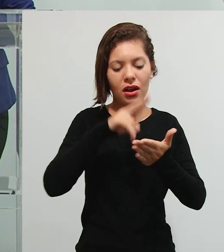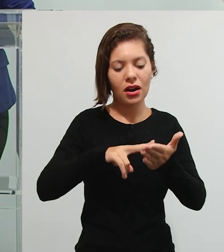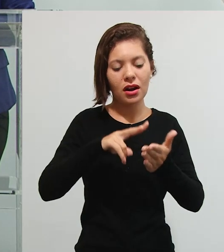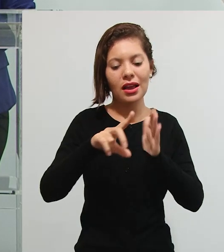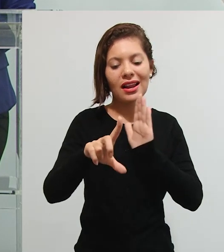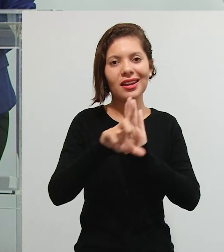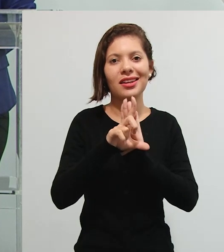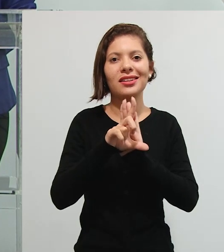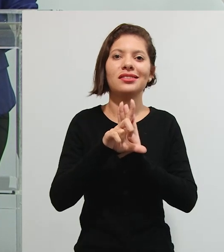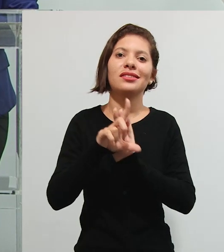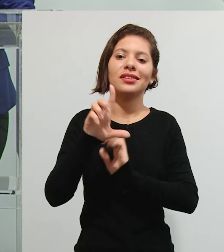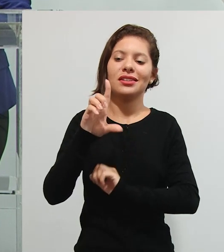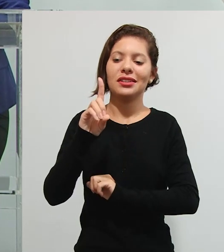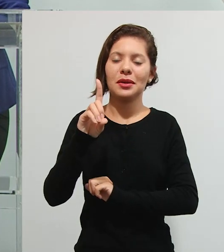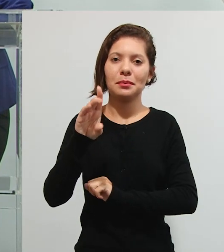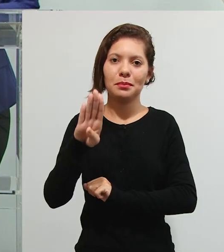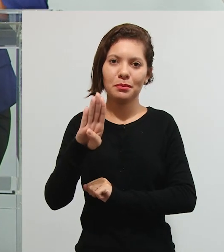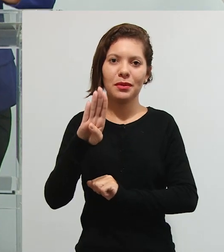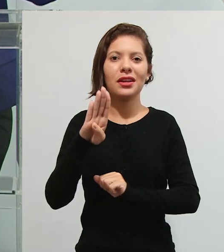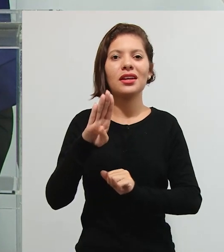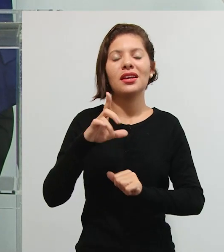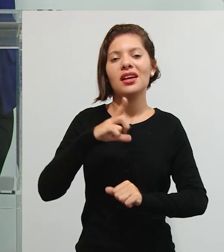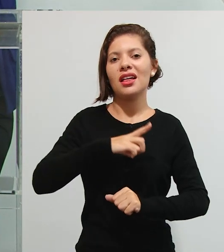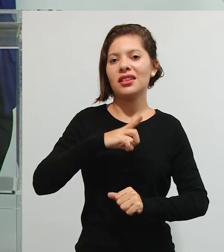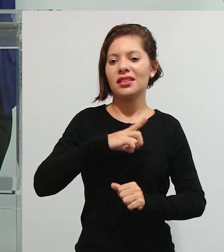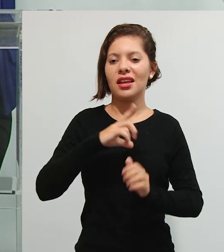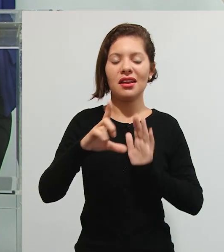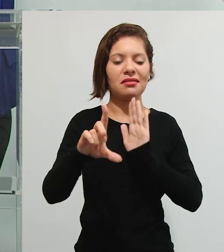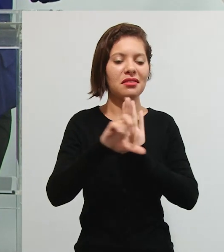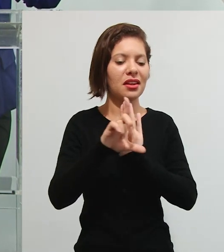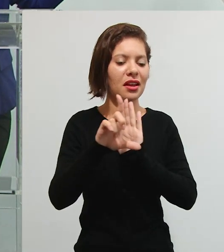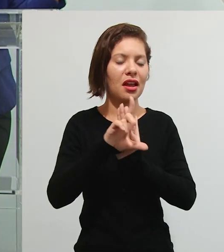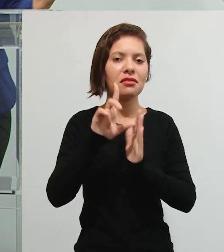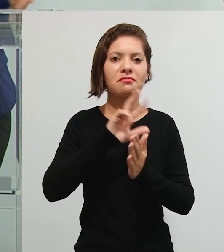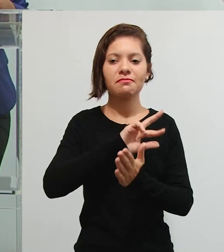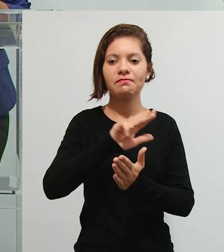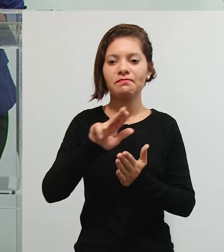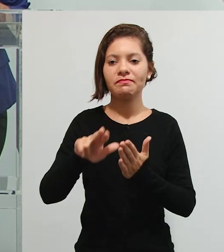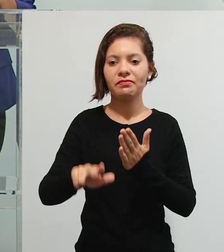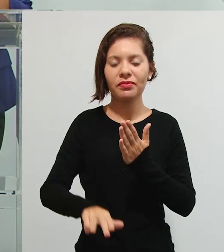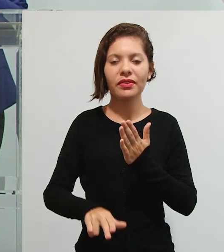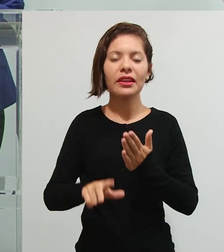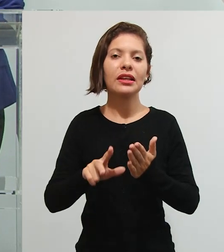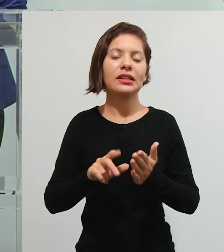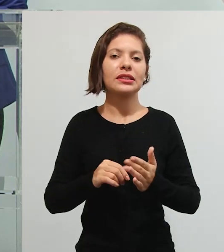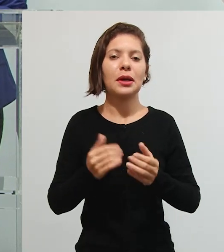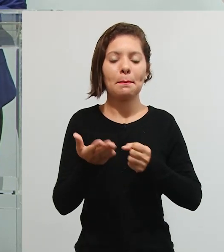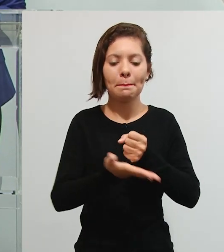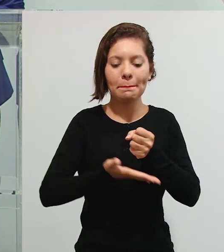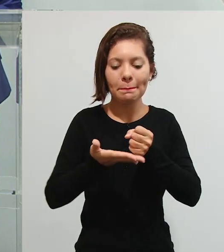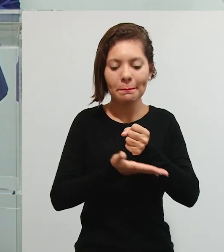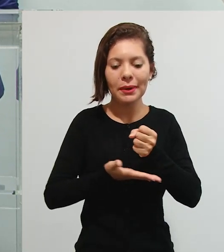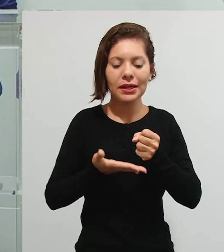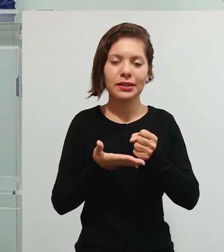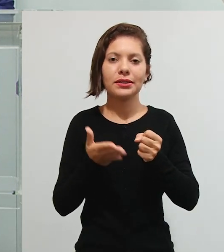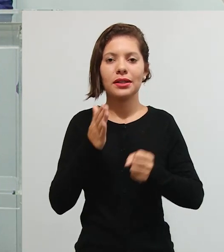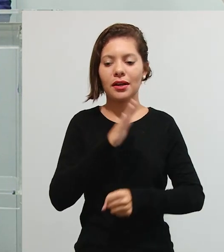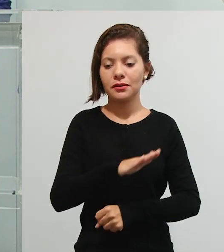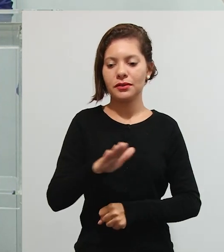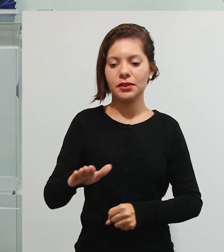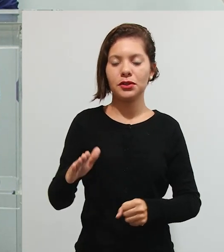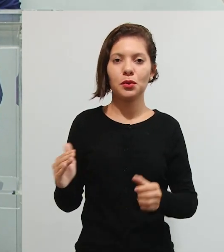da LDB, porque ela vai trazer todas as diretrizes da educação, desde a questão